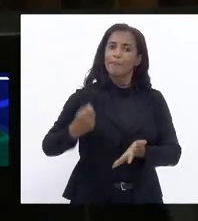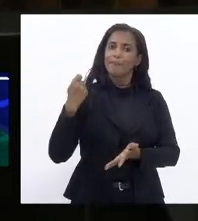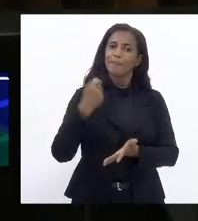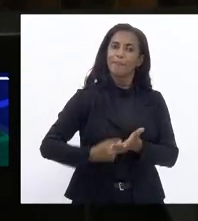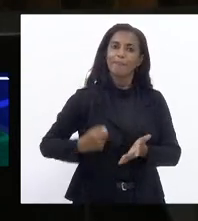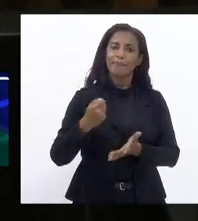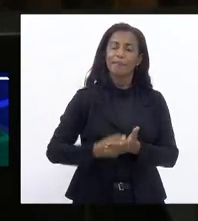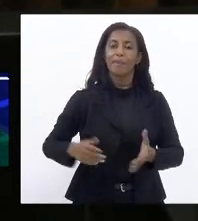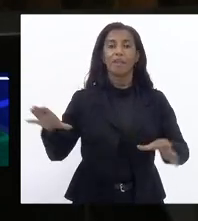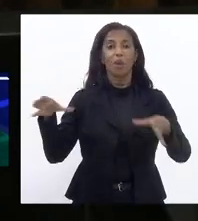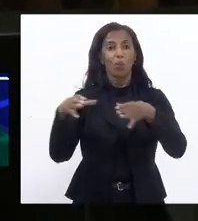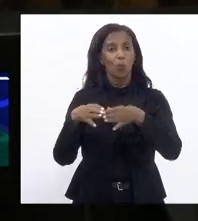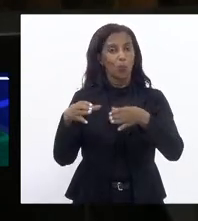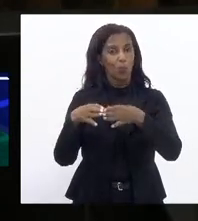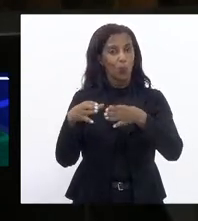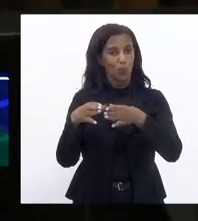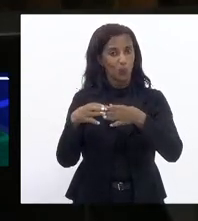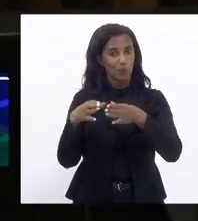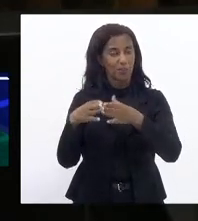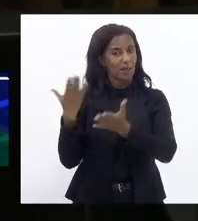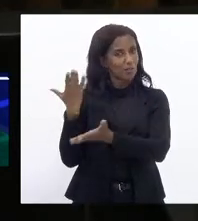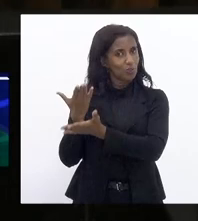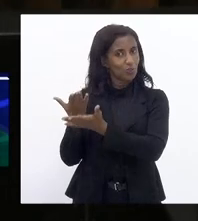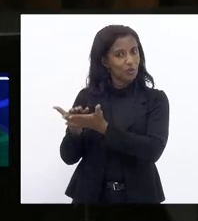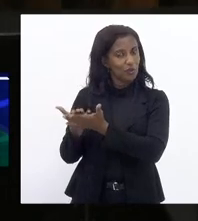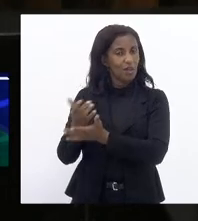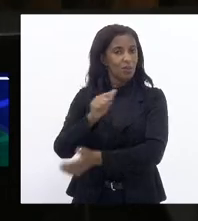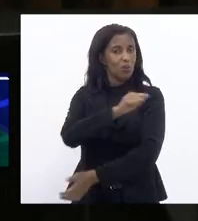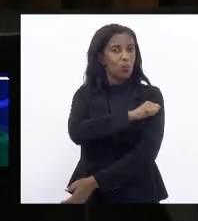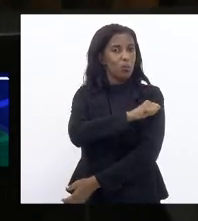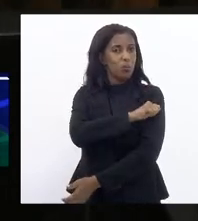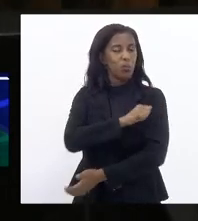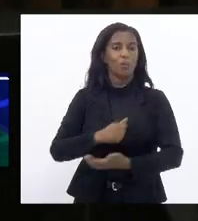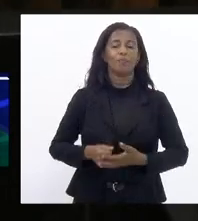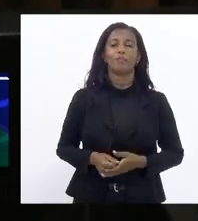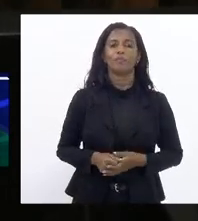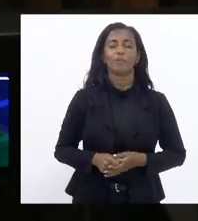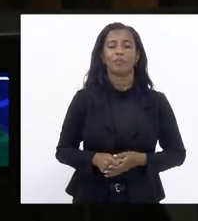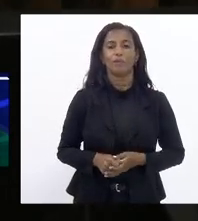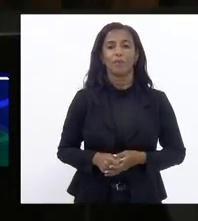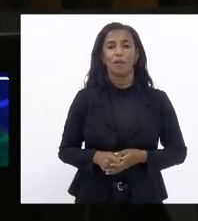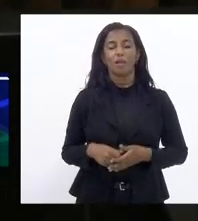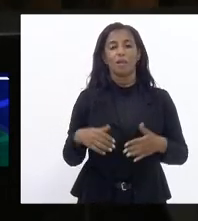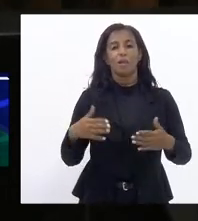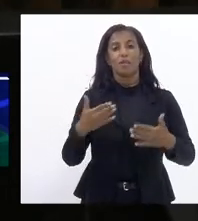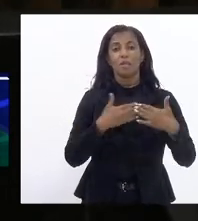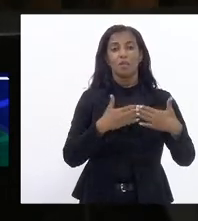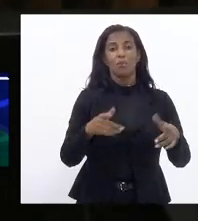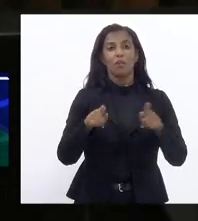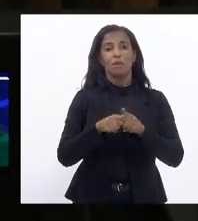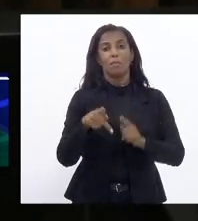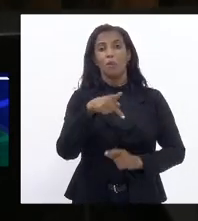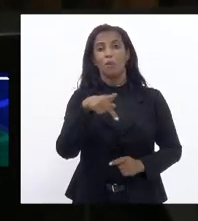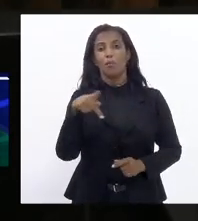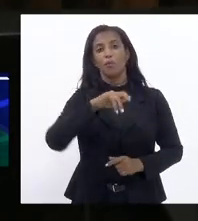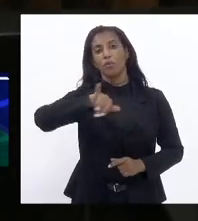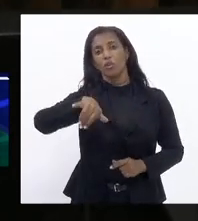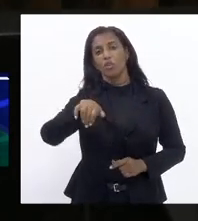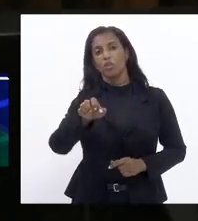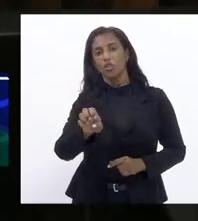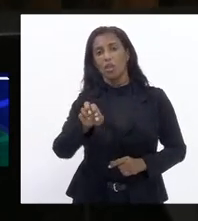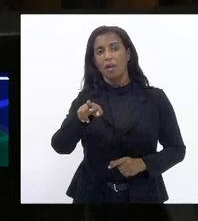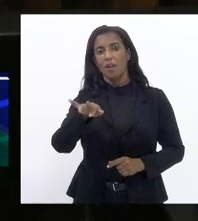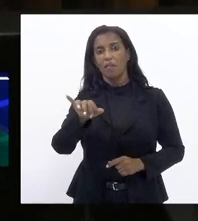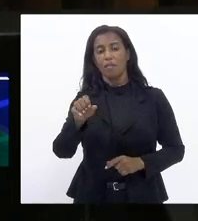da comunidade acadêmica do IFE, saudar o seu reitor, professor Jefferson. Enfim, abre-se mais uma perspectiva